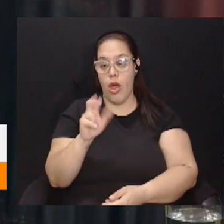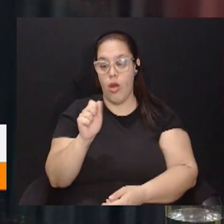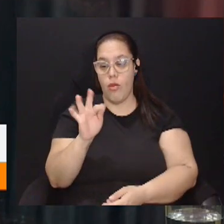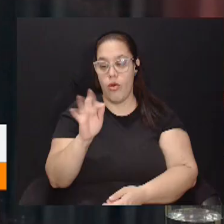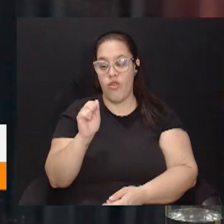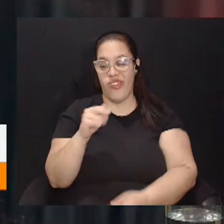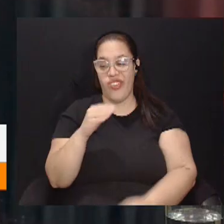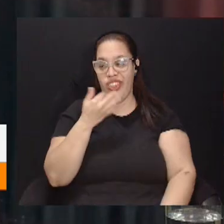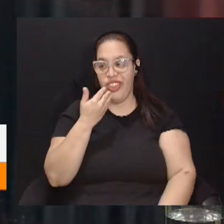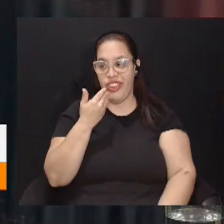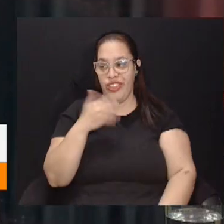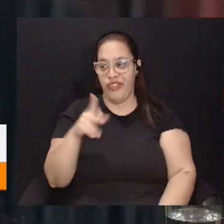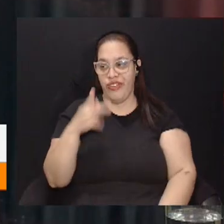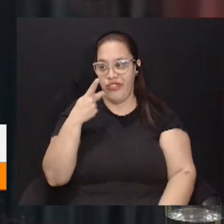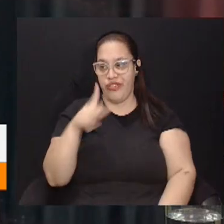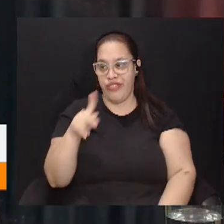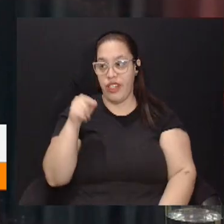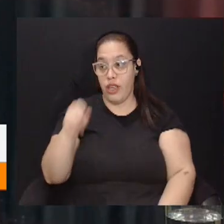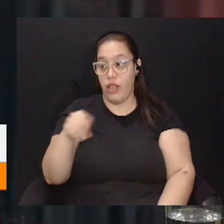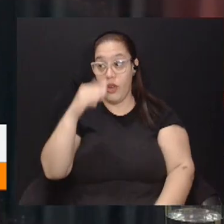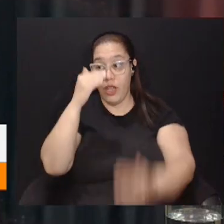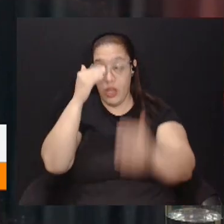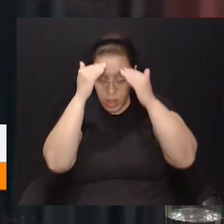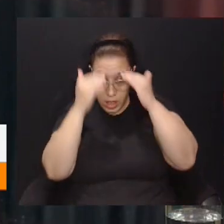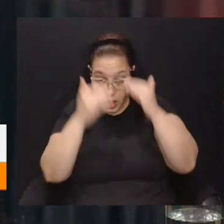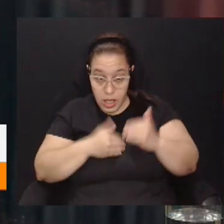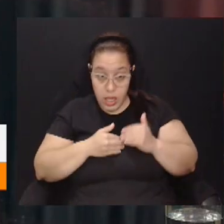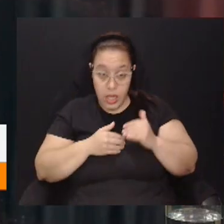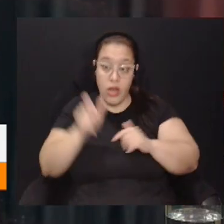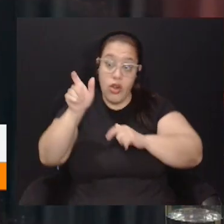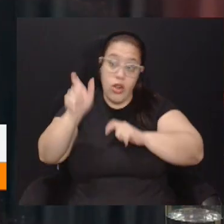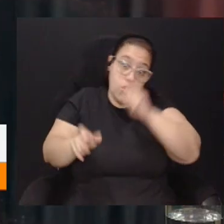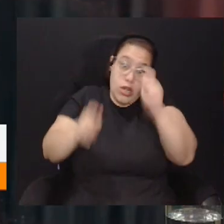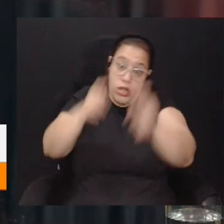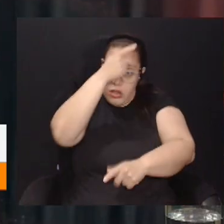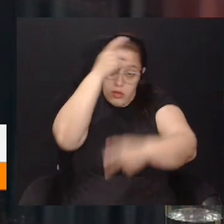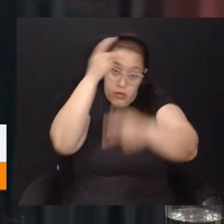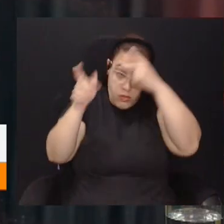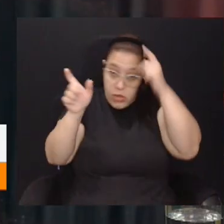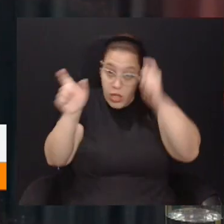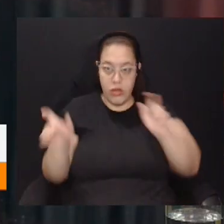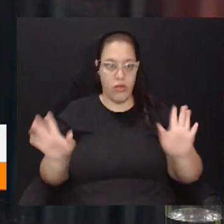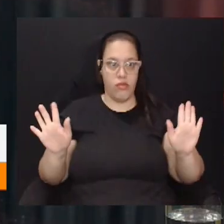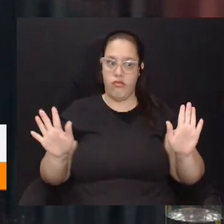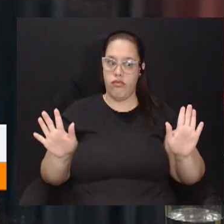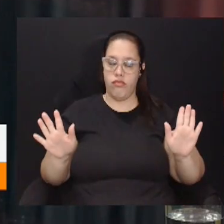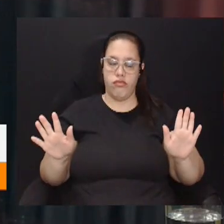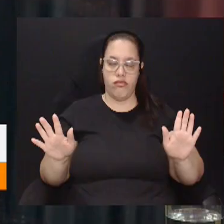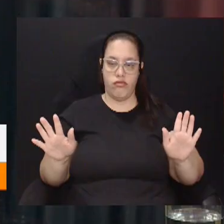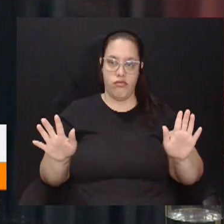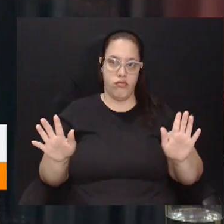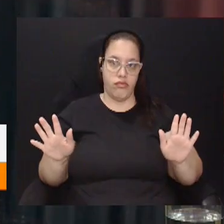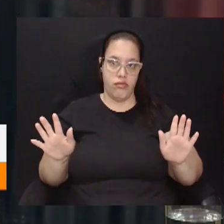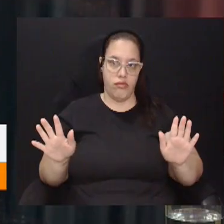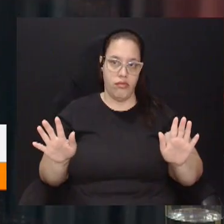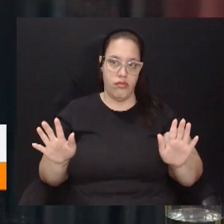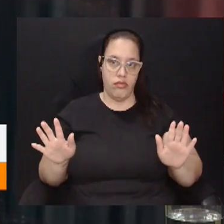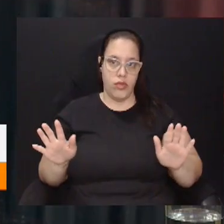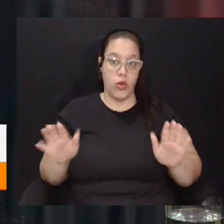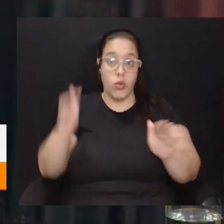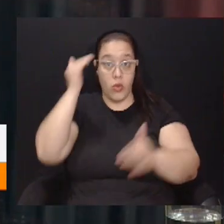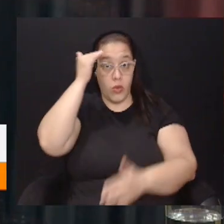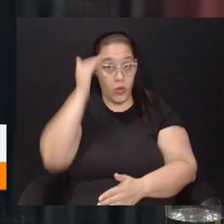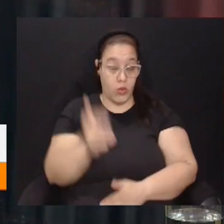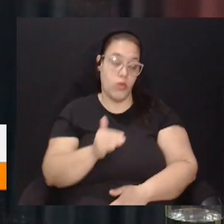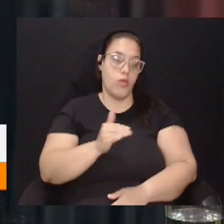sagrado. E isso é muito de cada pessoa, Uhum. né. Então, a pessoa que estabelece como princípio que vai fazer